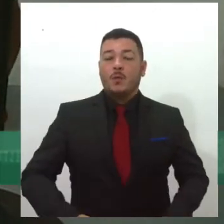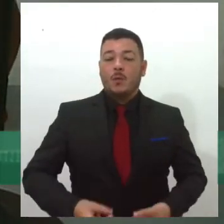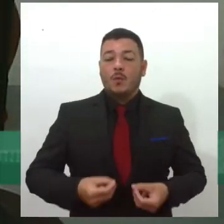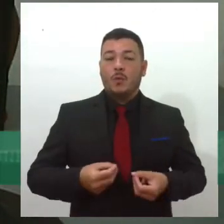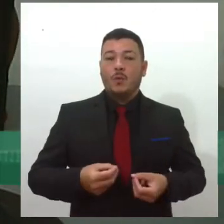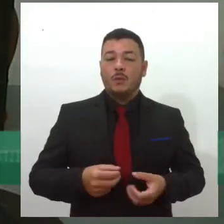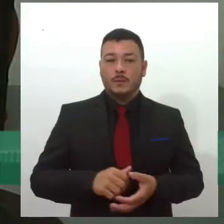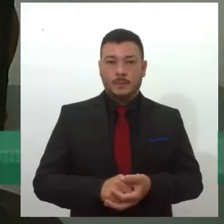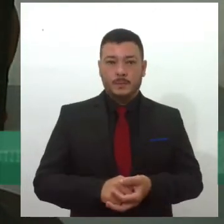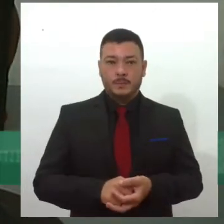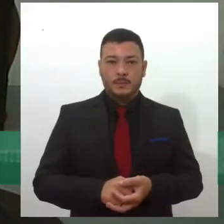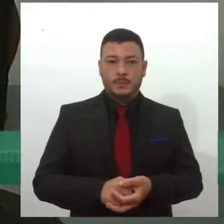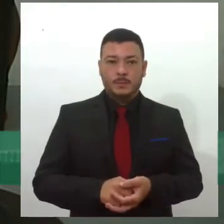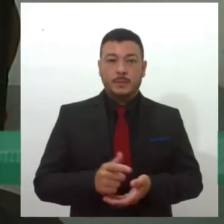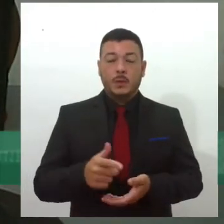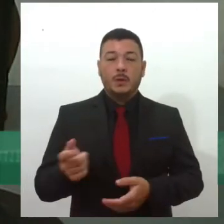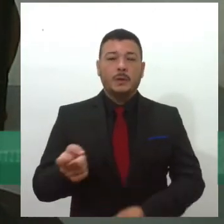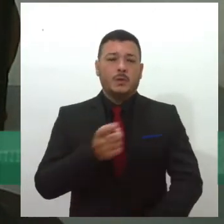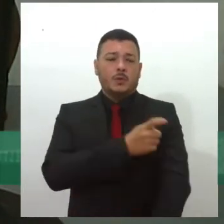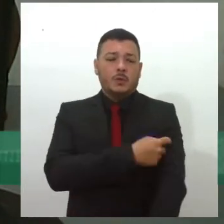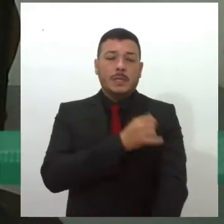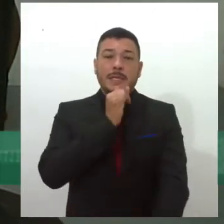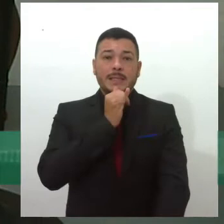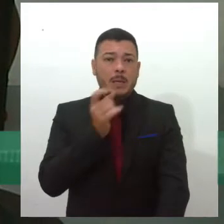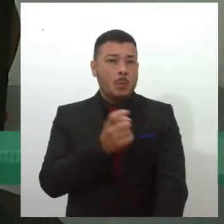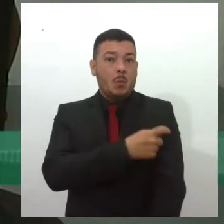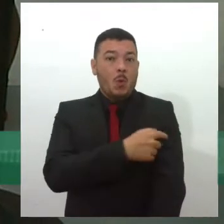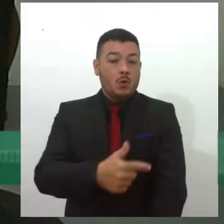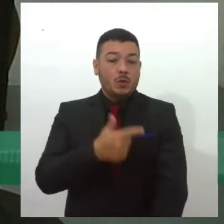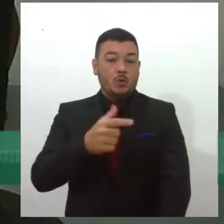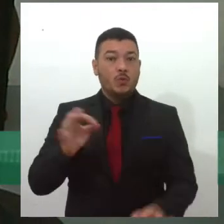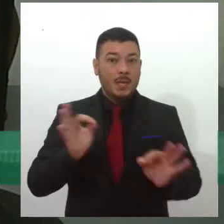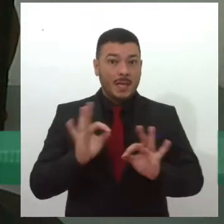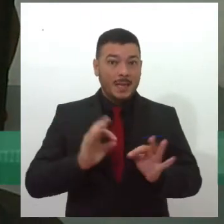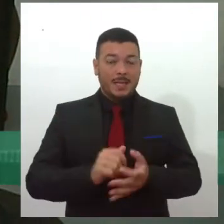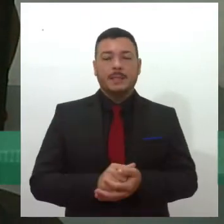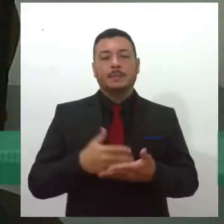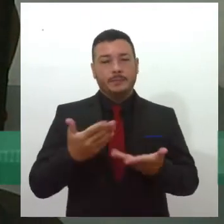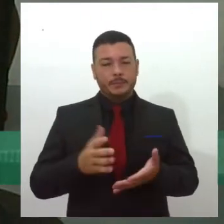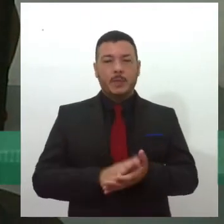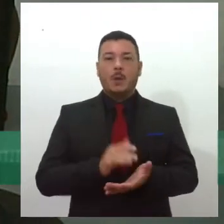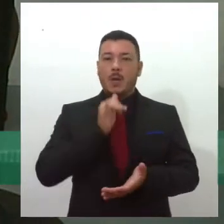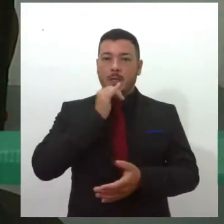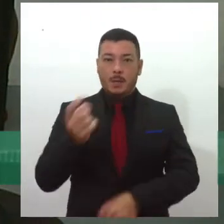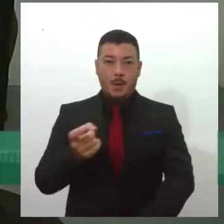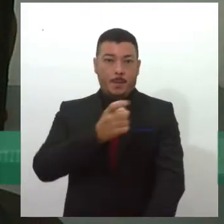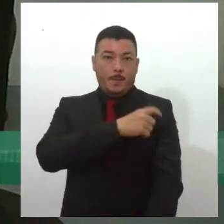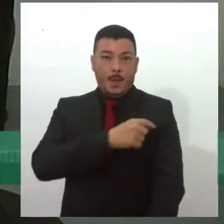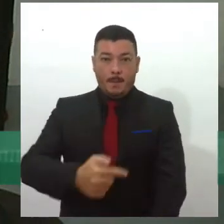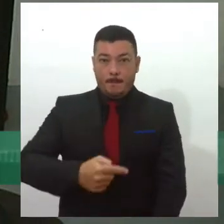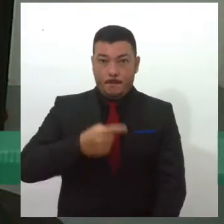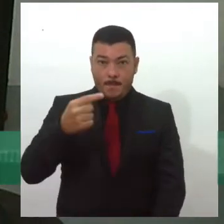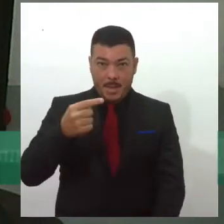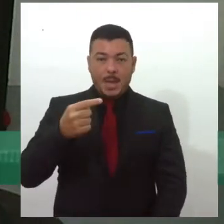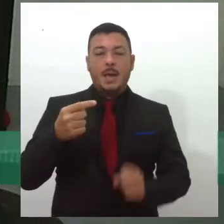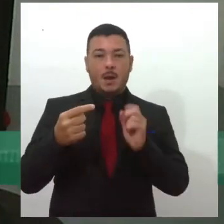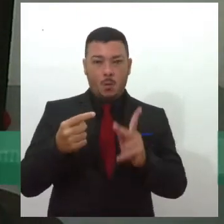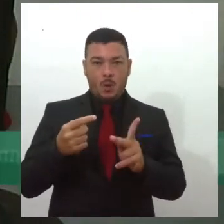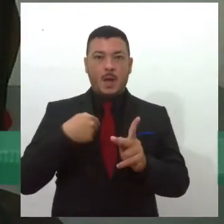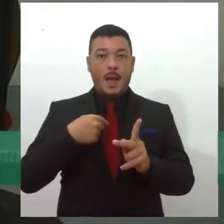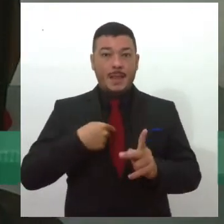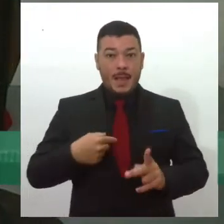Essa é uma pergunta muito interessante. Então, primeiro, o nível de anticorpos gerado, não tomar a segunda dose, vai ser